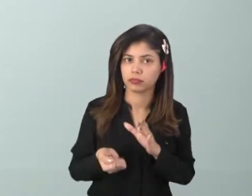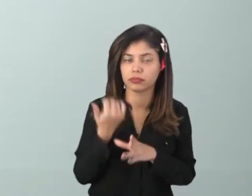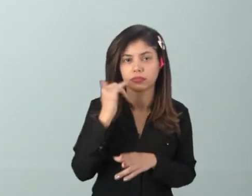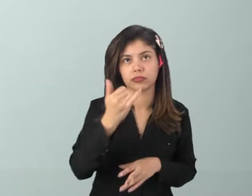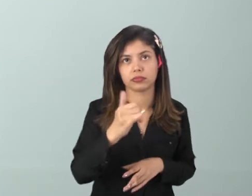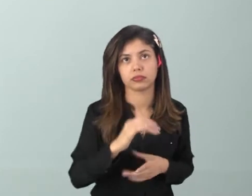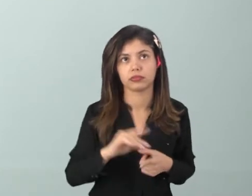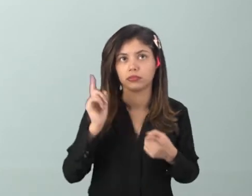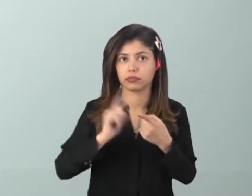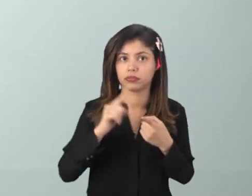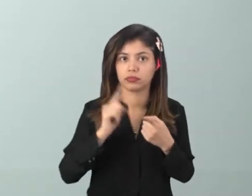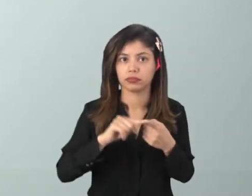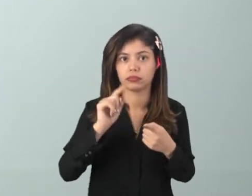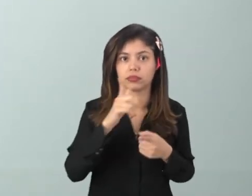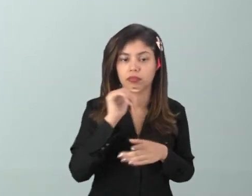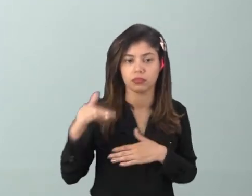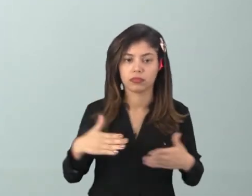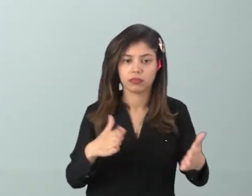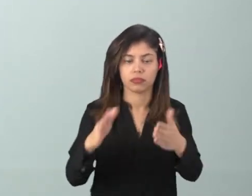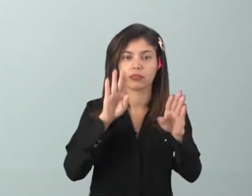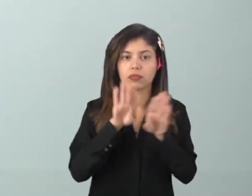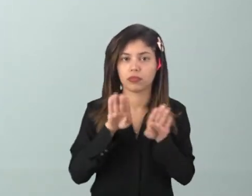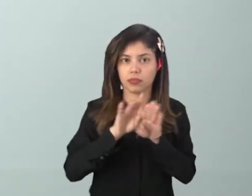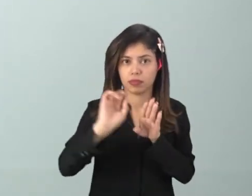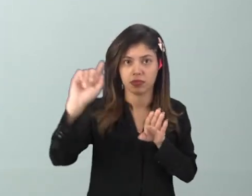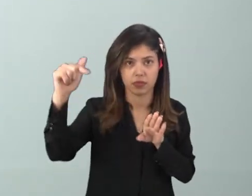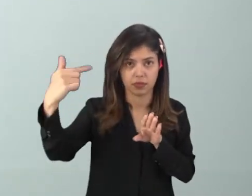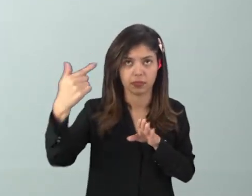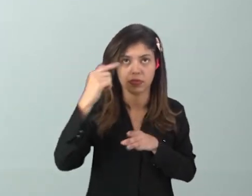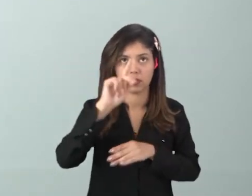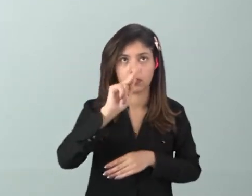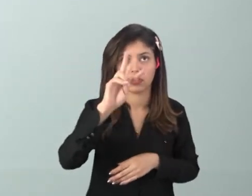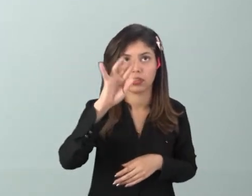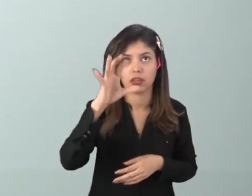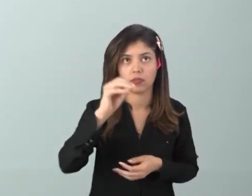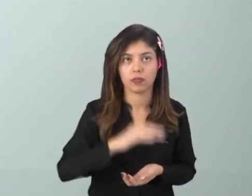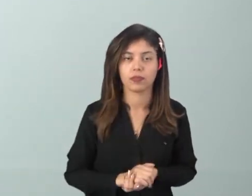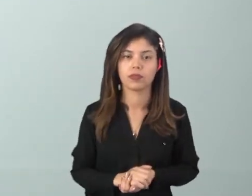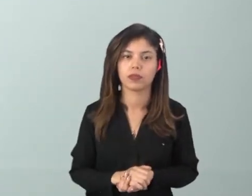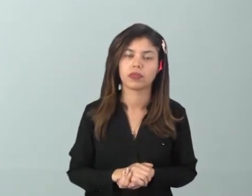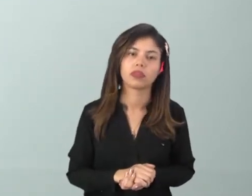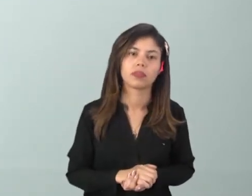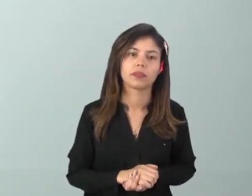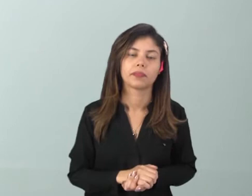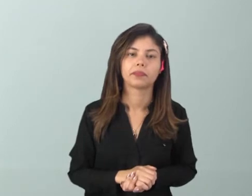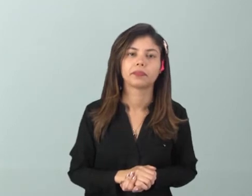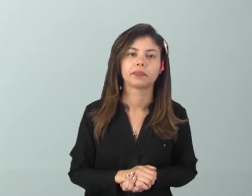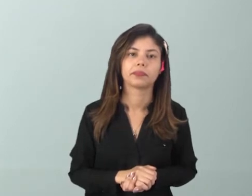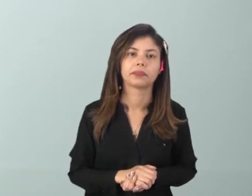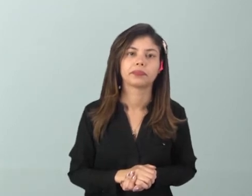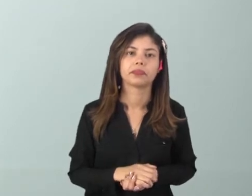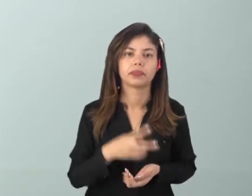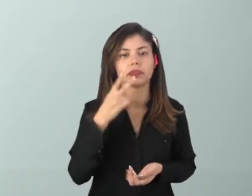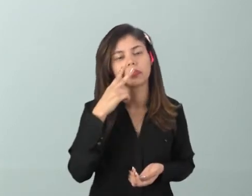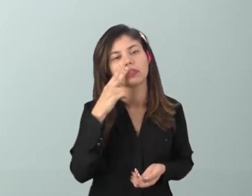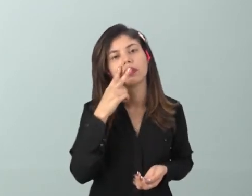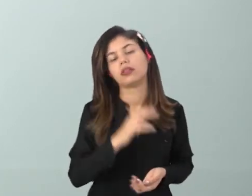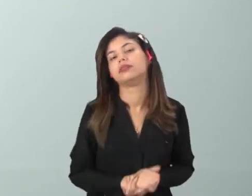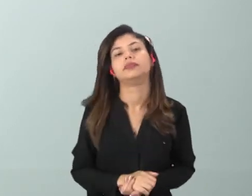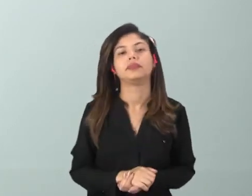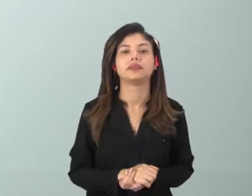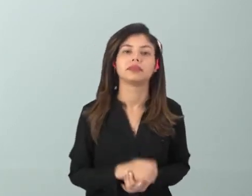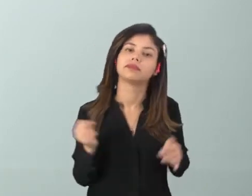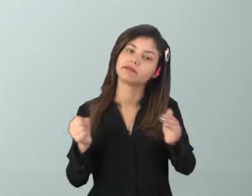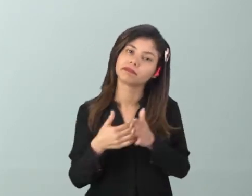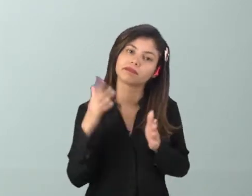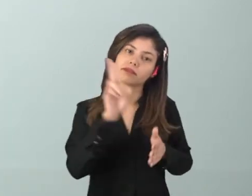energia elétrica, tá? O primeiro é a hidrelétrica, depois são as termoelétricas, são os que mais nós usamos aí para suprir a nossa demanda elétrica, tá? Então vejam,